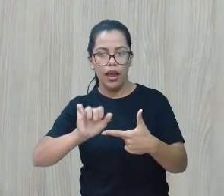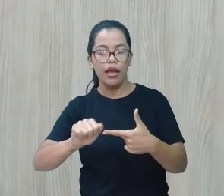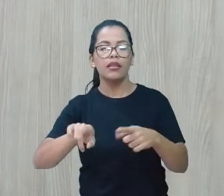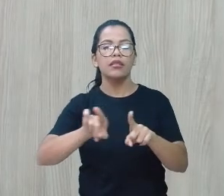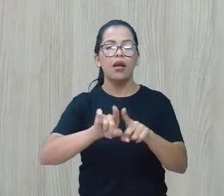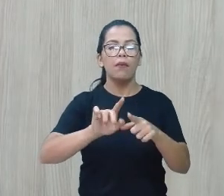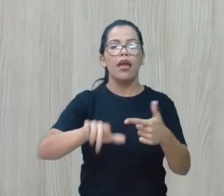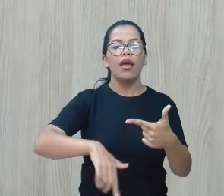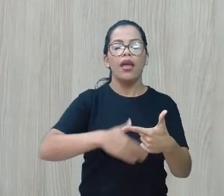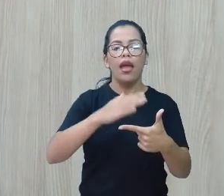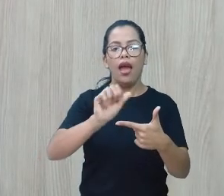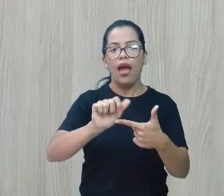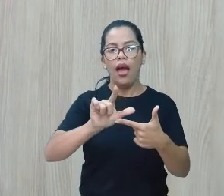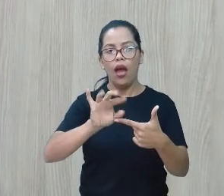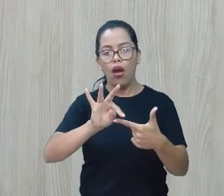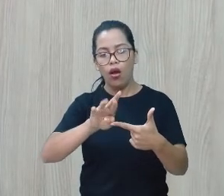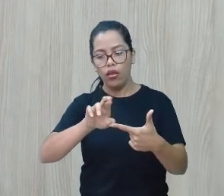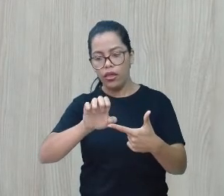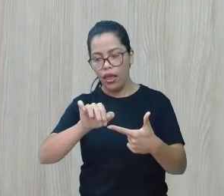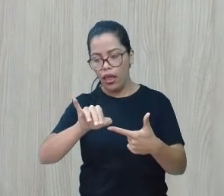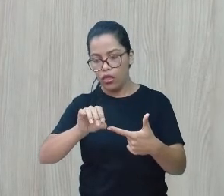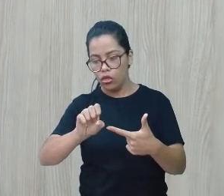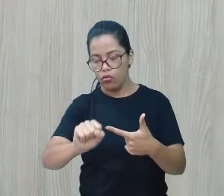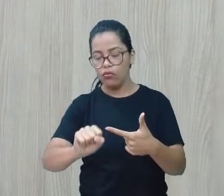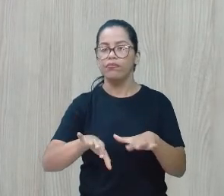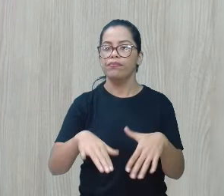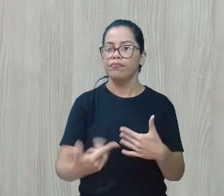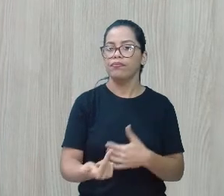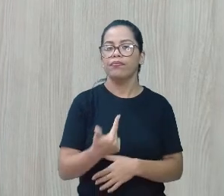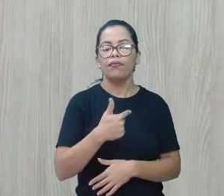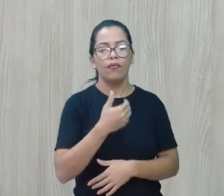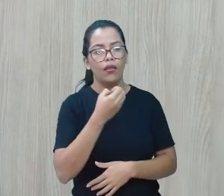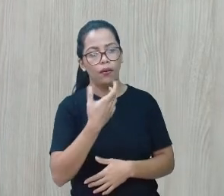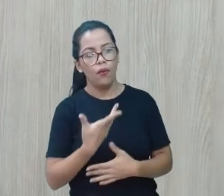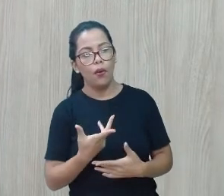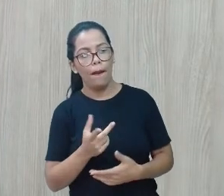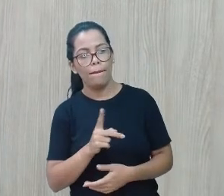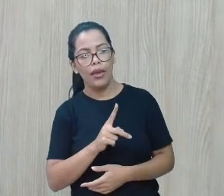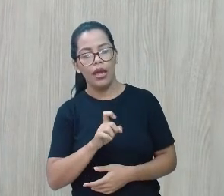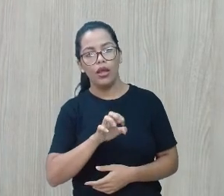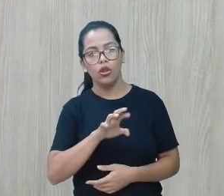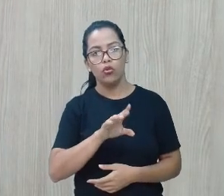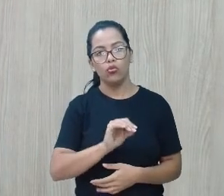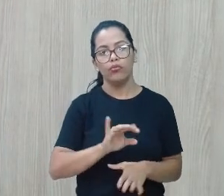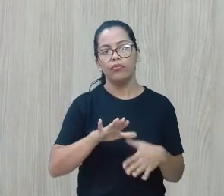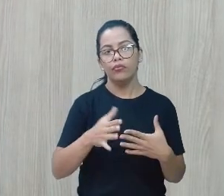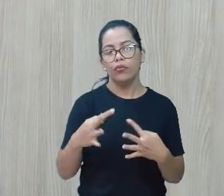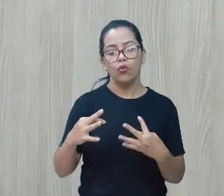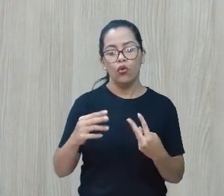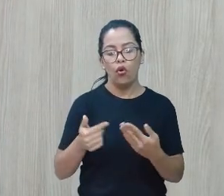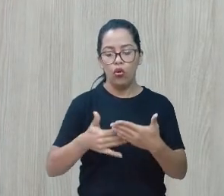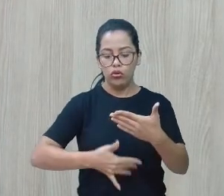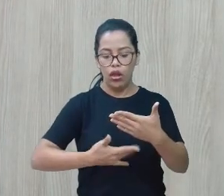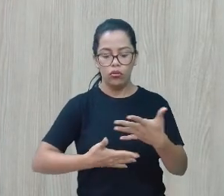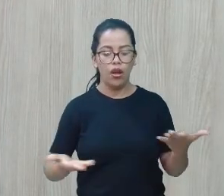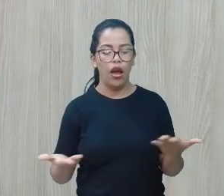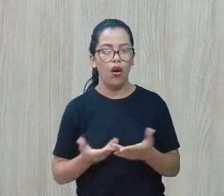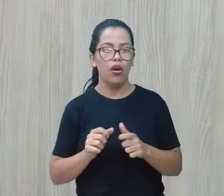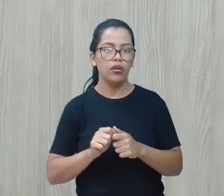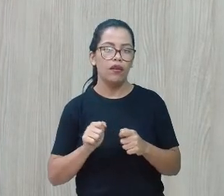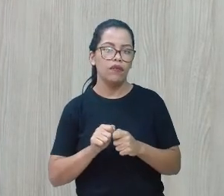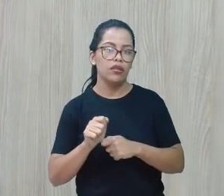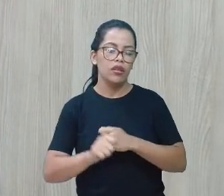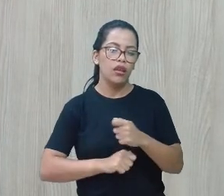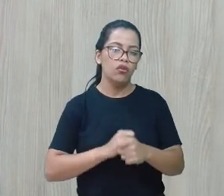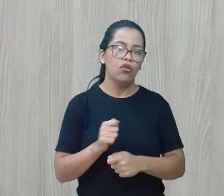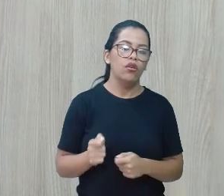Valeu, Pedro. Aqui eles estão comentando, estão assistindo a aula, né, fazendo sempre esse questionamento de se está